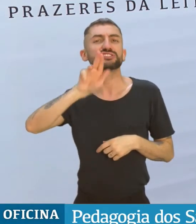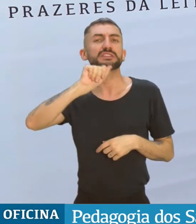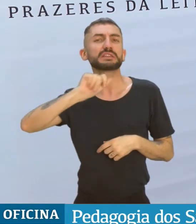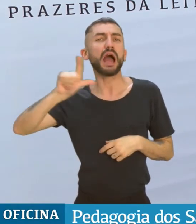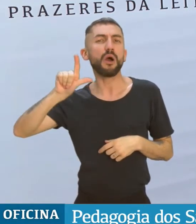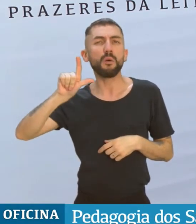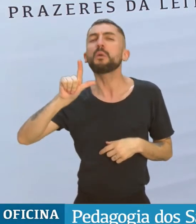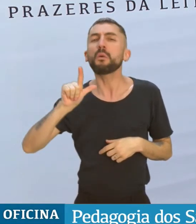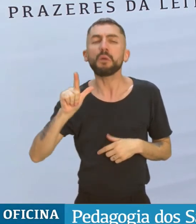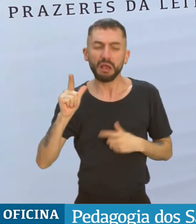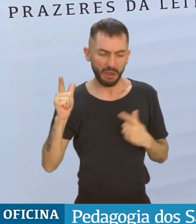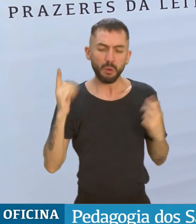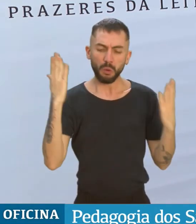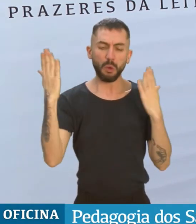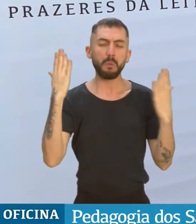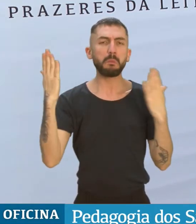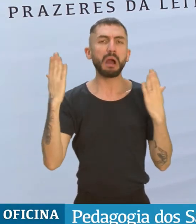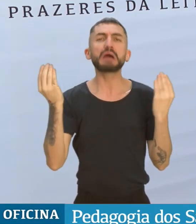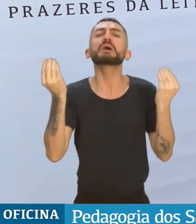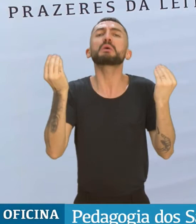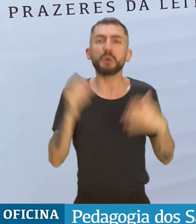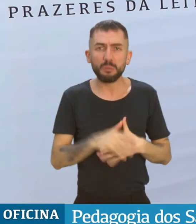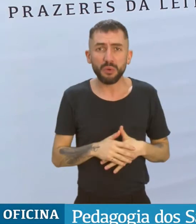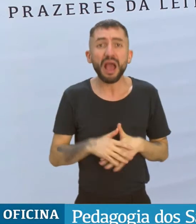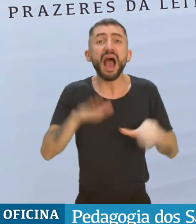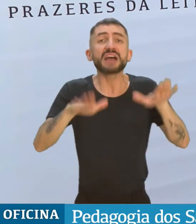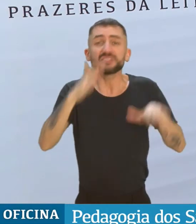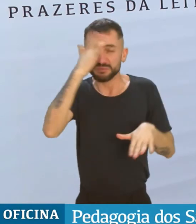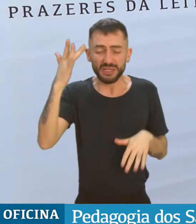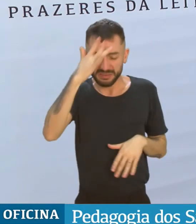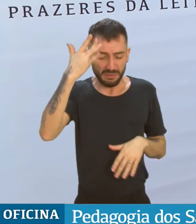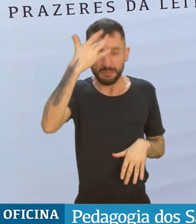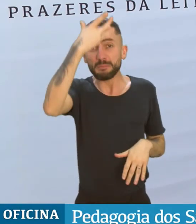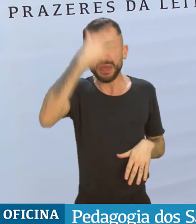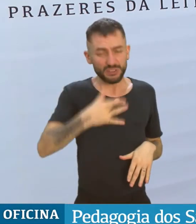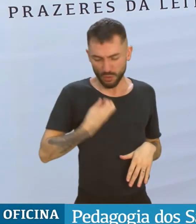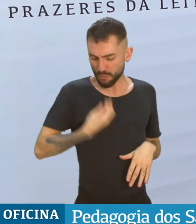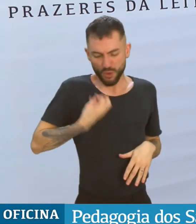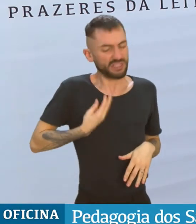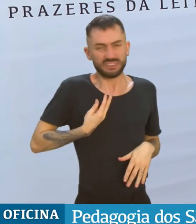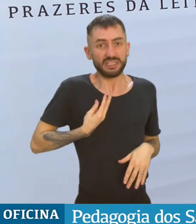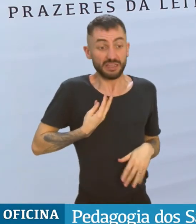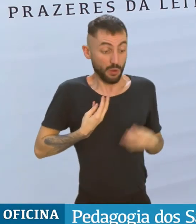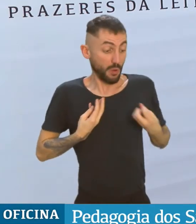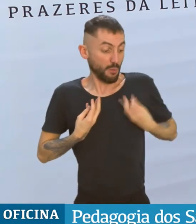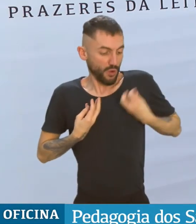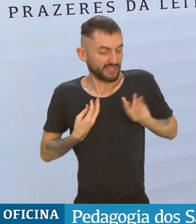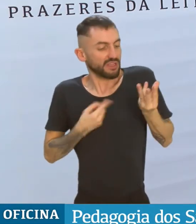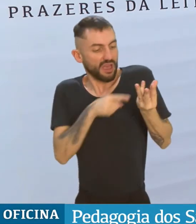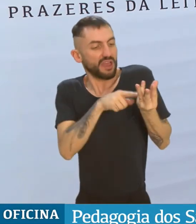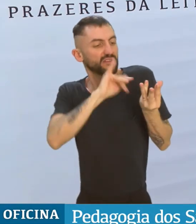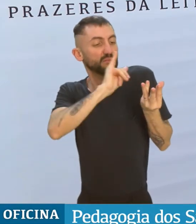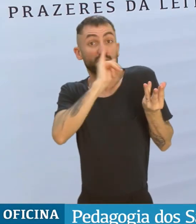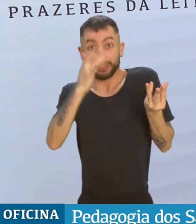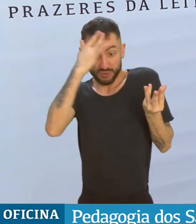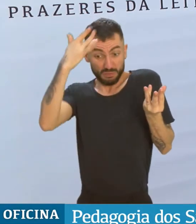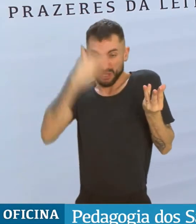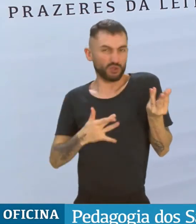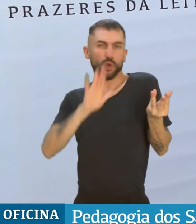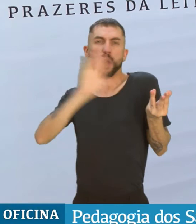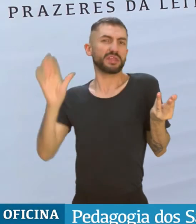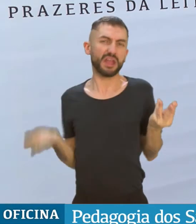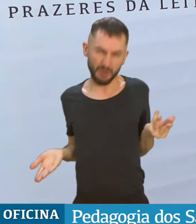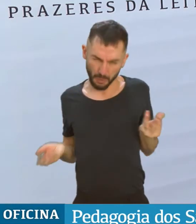mais importante, mas sim a arte poética? Deixa eu ver aqui. São duas perguntas. Bom, a